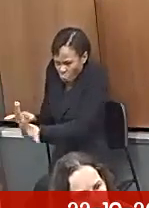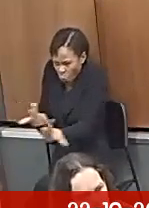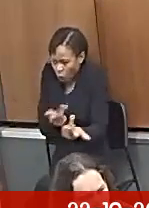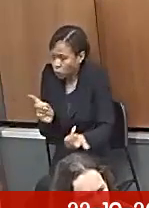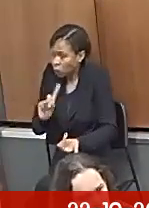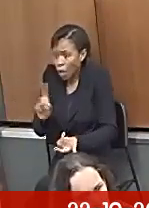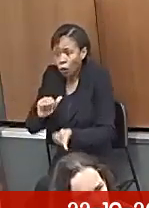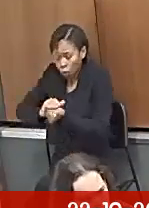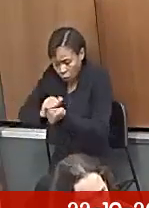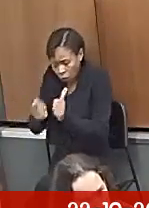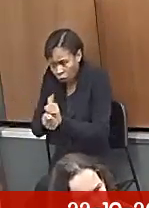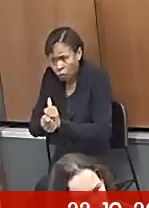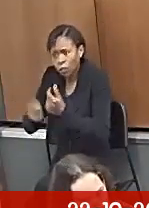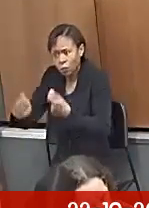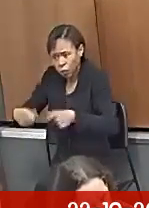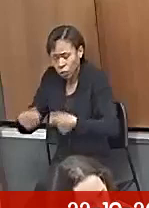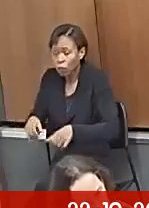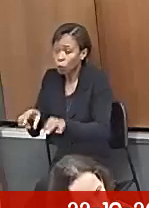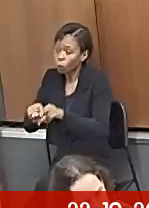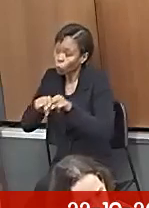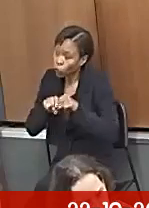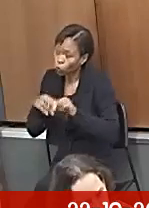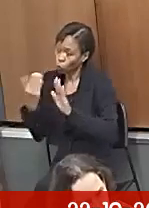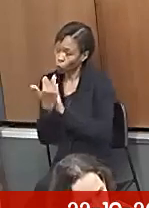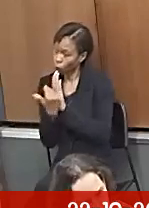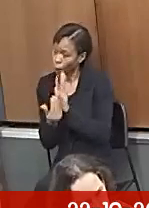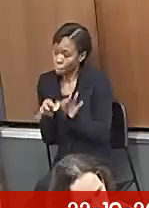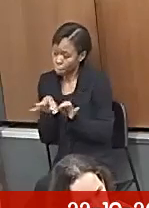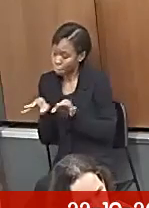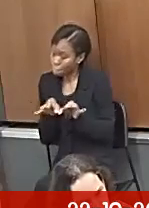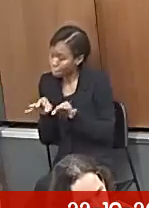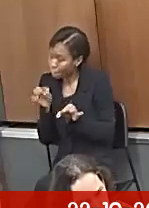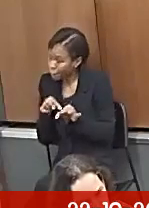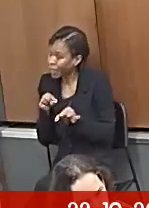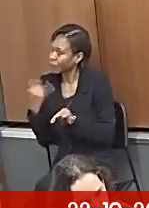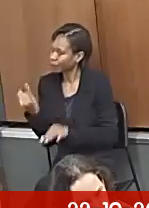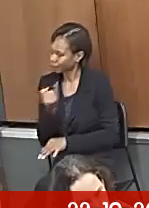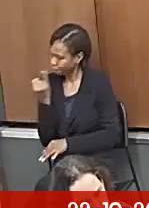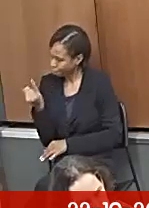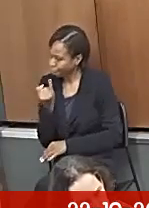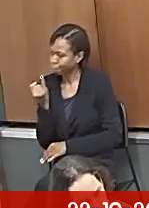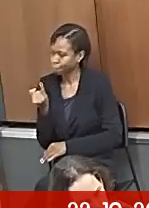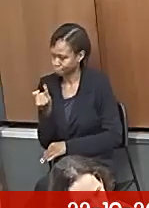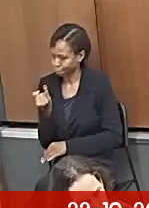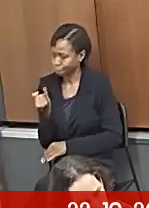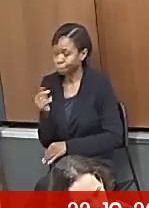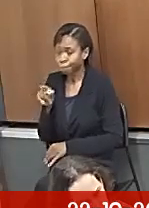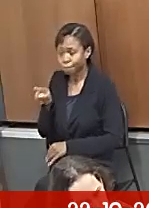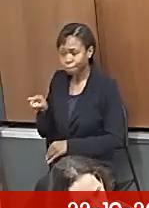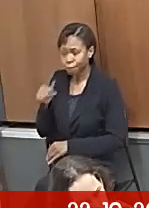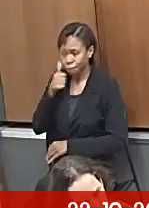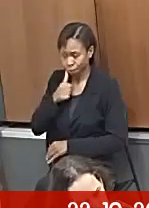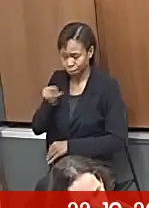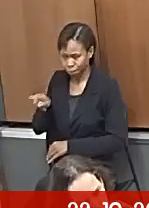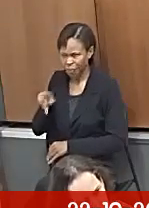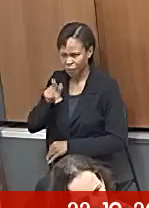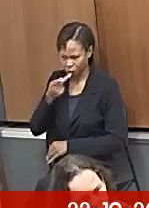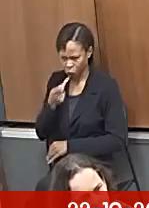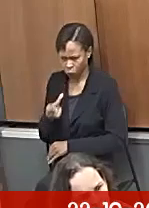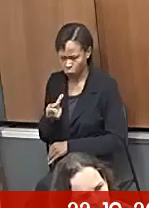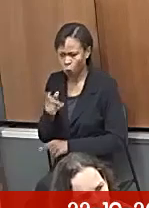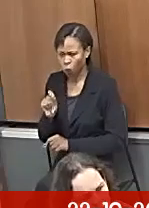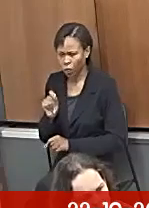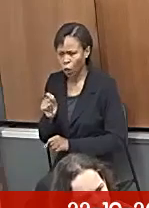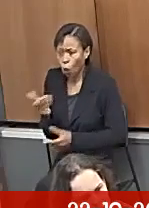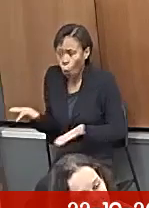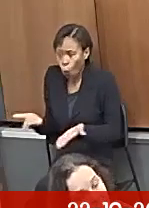que ter adaptação, gente. Por isso que o plano é importante, como vocês falaram. Né? E como a Joana falou, hoje é difícil uma família que não tem uma